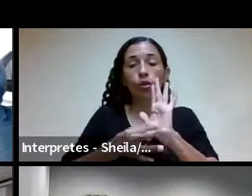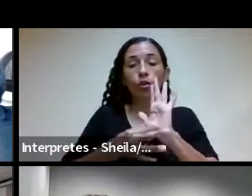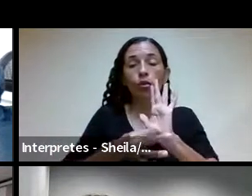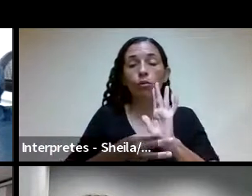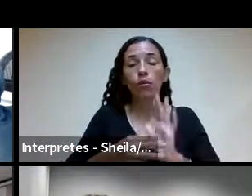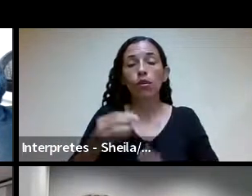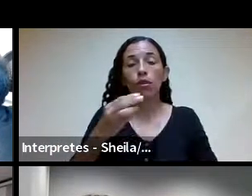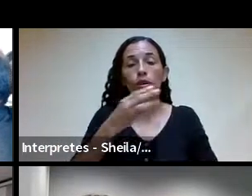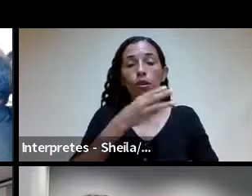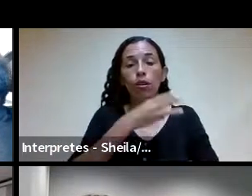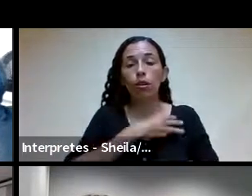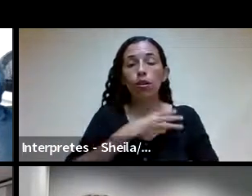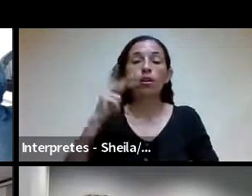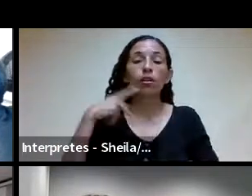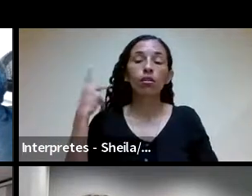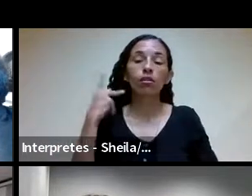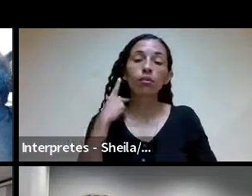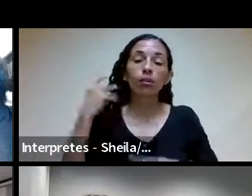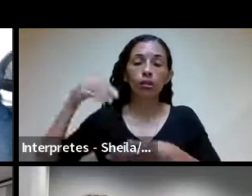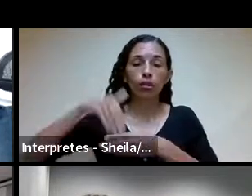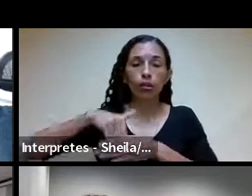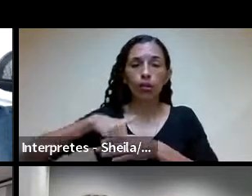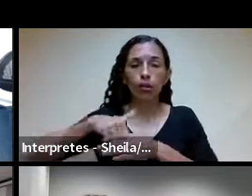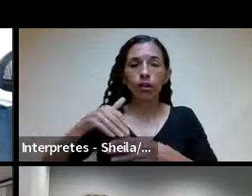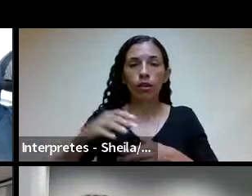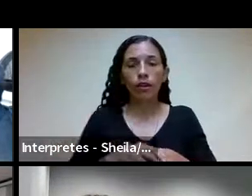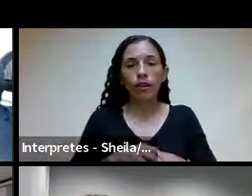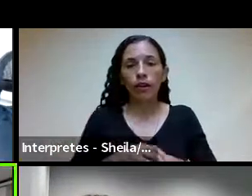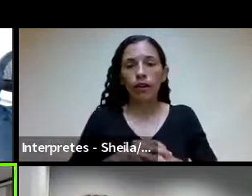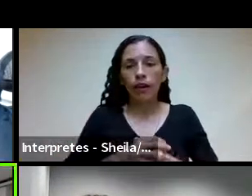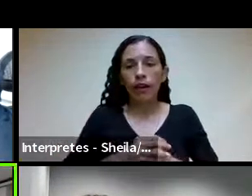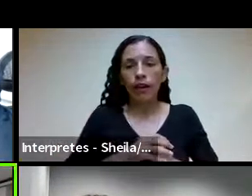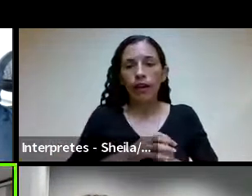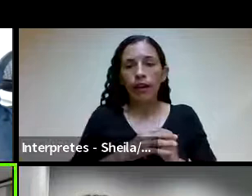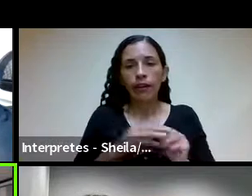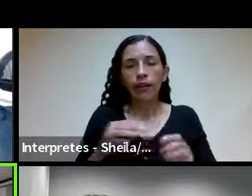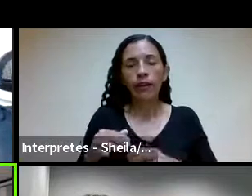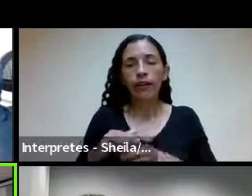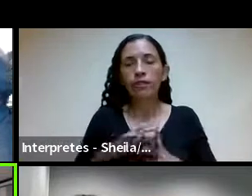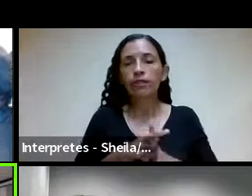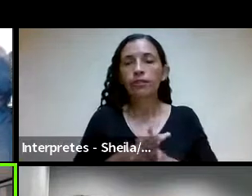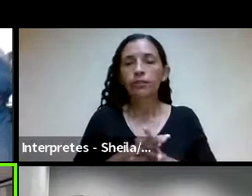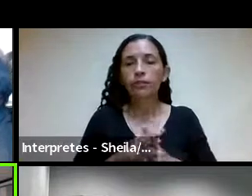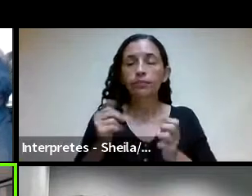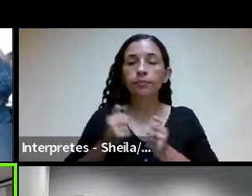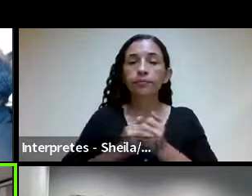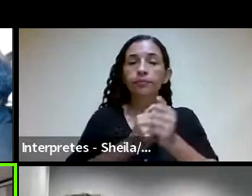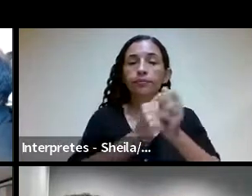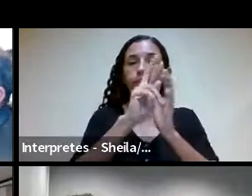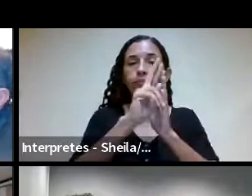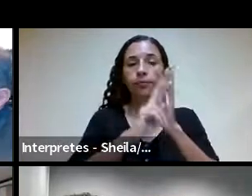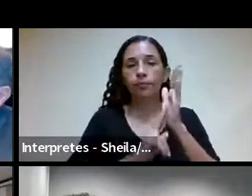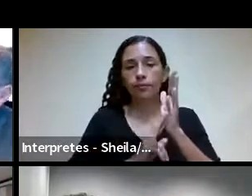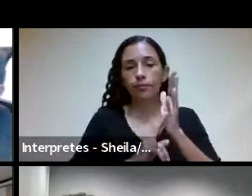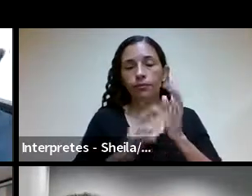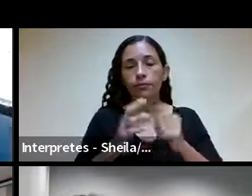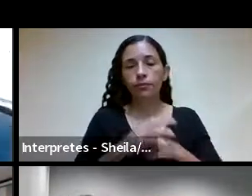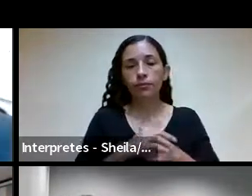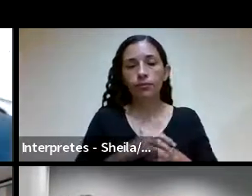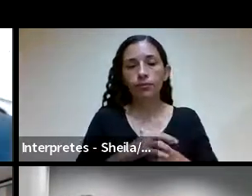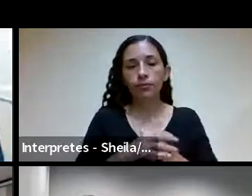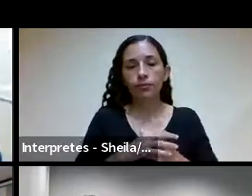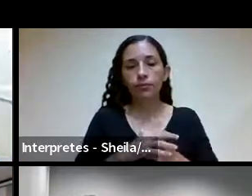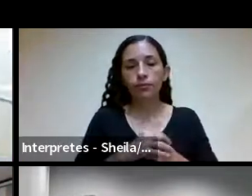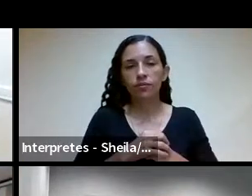conhecimento e desprovimento do recurso. É como voto, senhor presidente. Doutora Adriana. Eu acompanho o relator integralmente, senhor